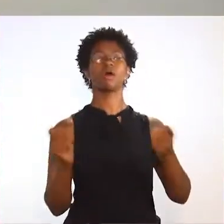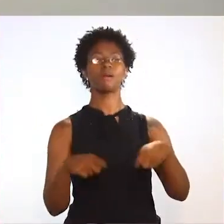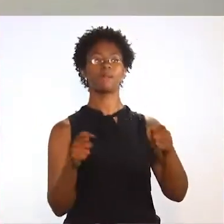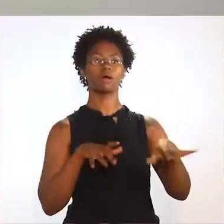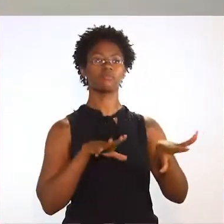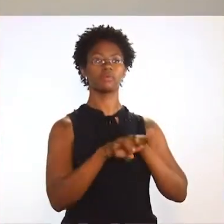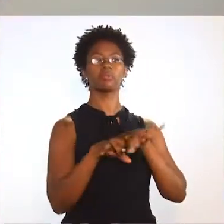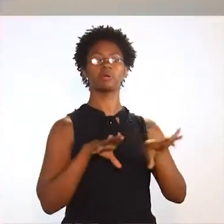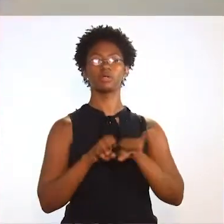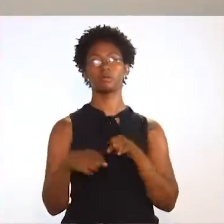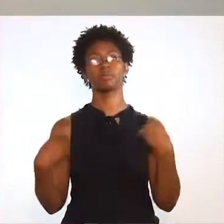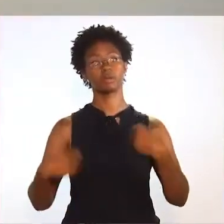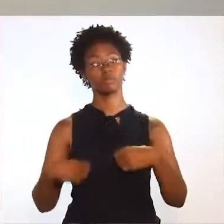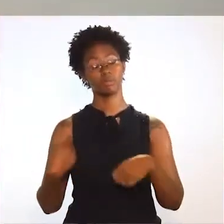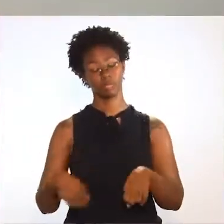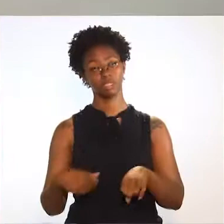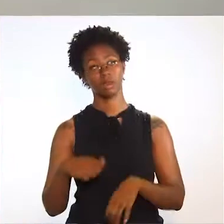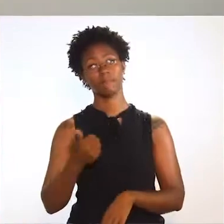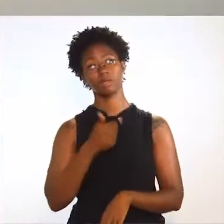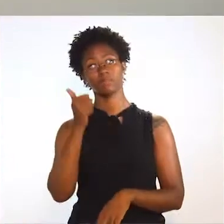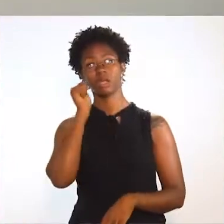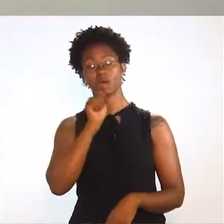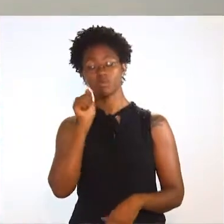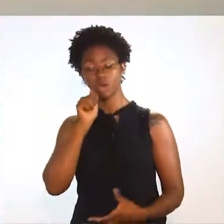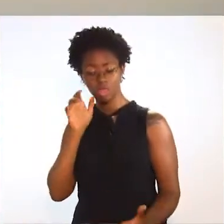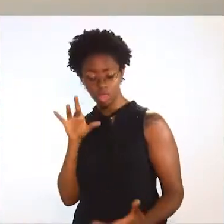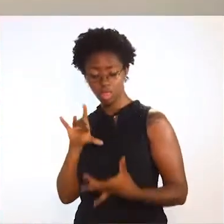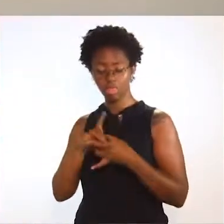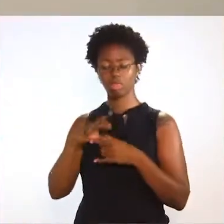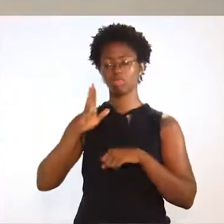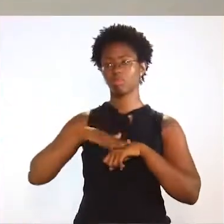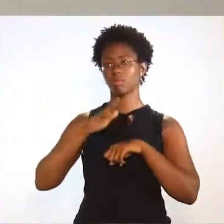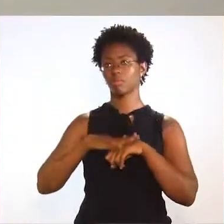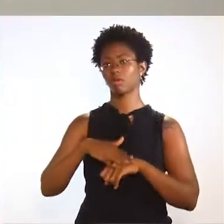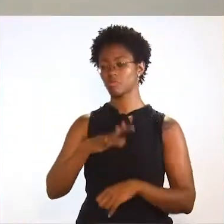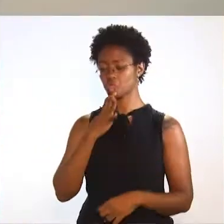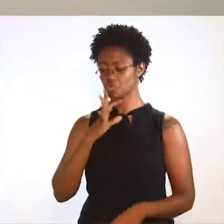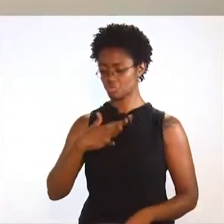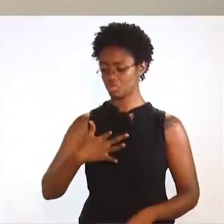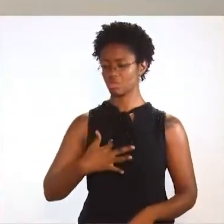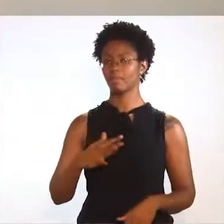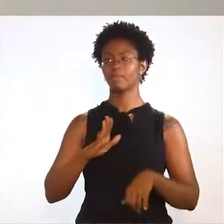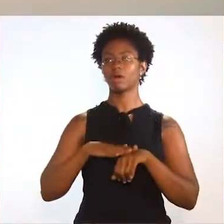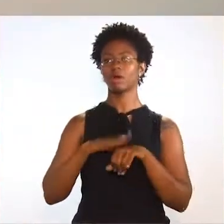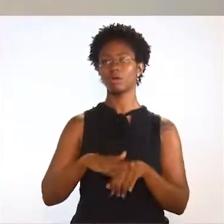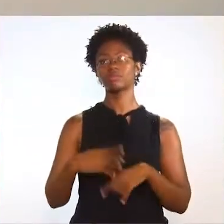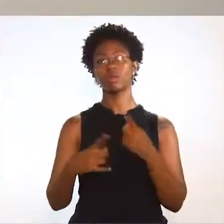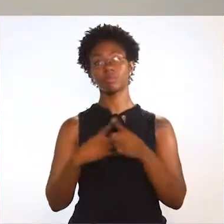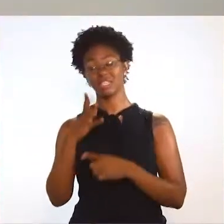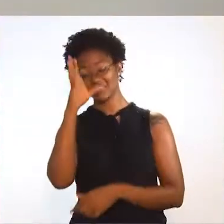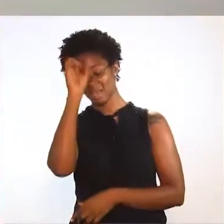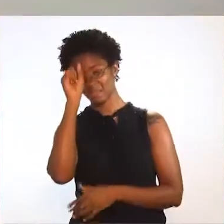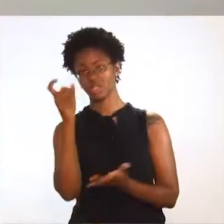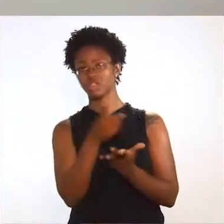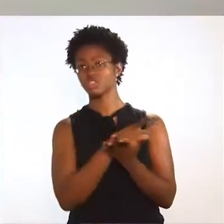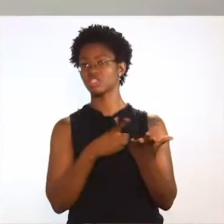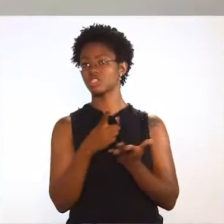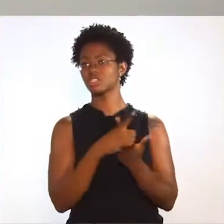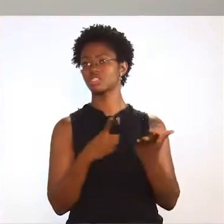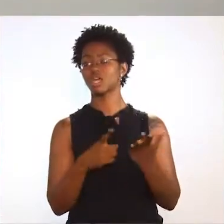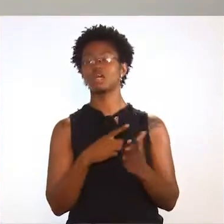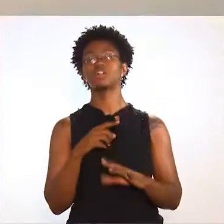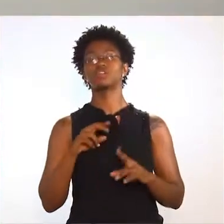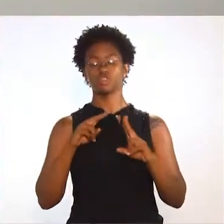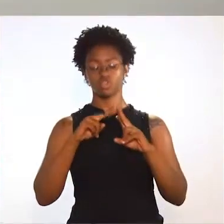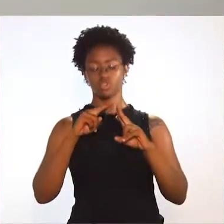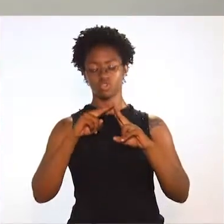com essas mulheres, porque primeiro ela tem que se reconhecer, tem que se reconectar, depois ela acaba aprendendo sobre design sustentável, para como reutilizar,